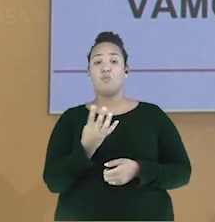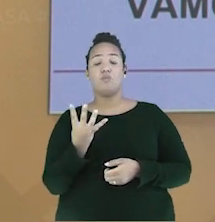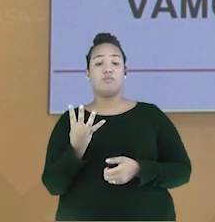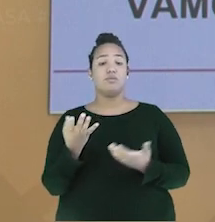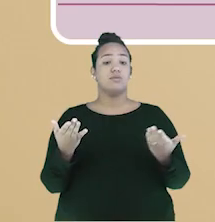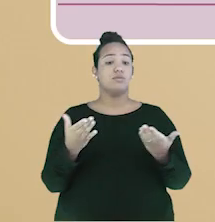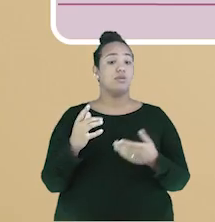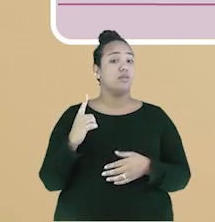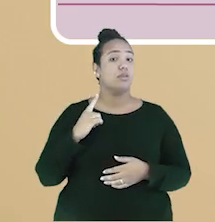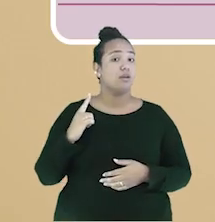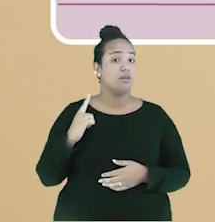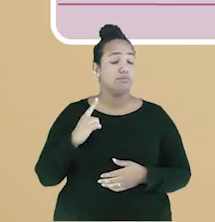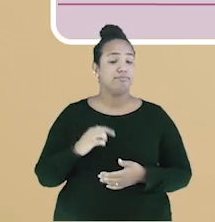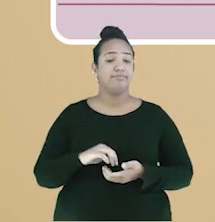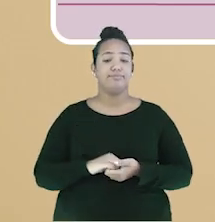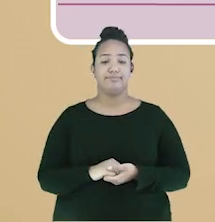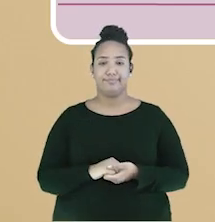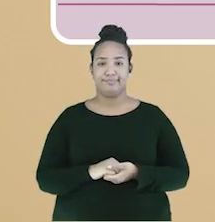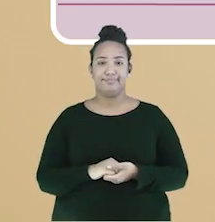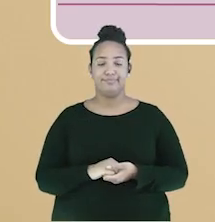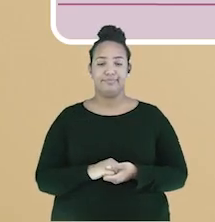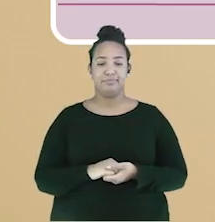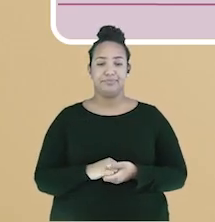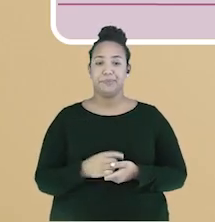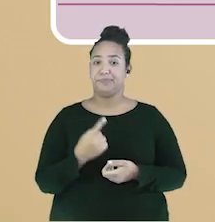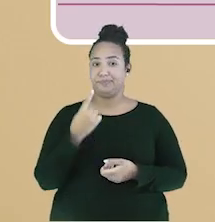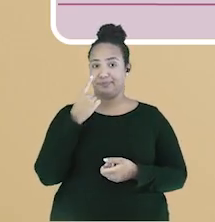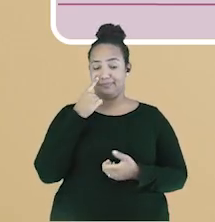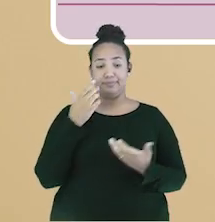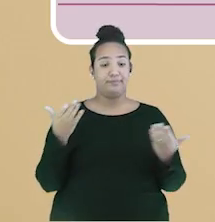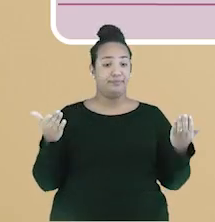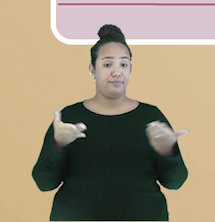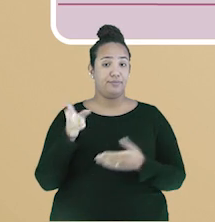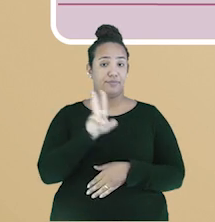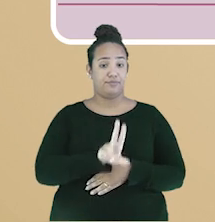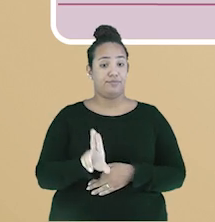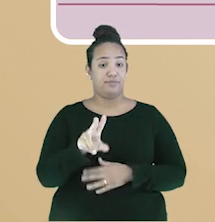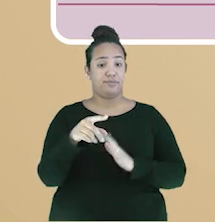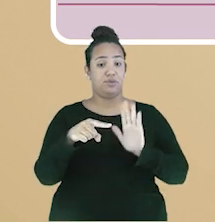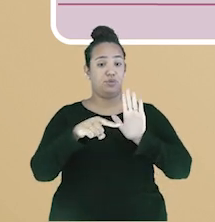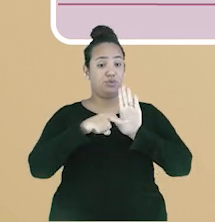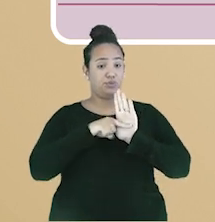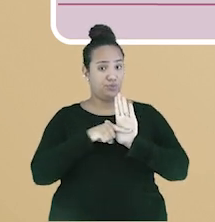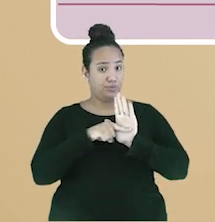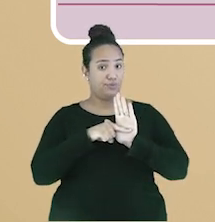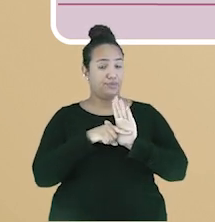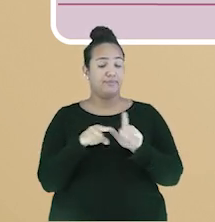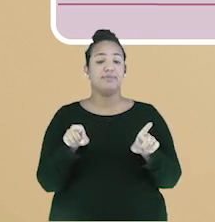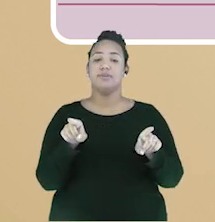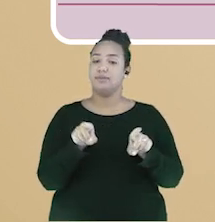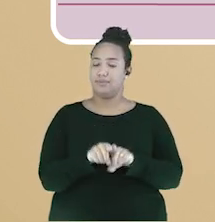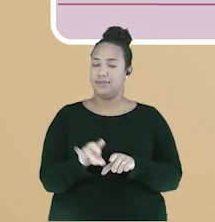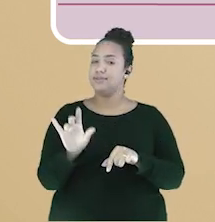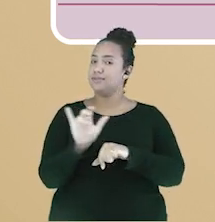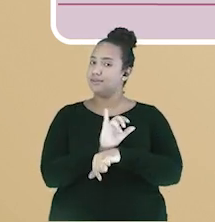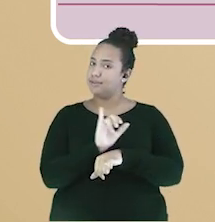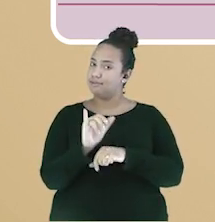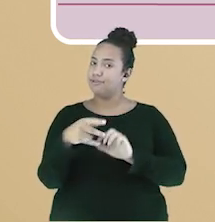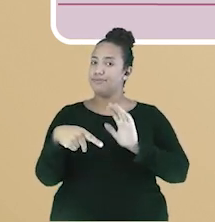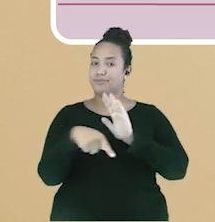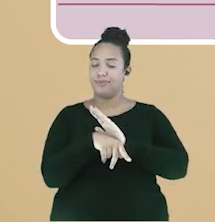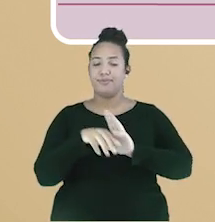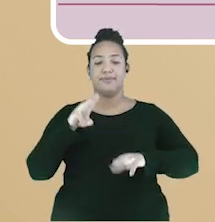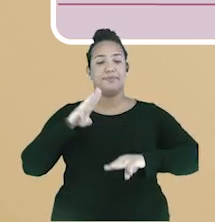mim? Aqui usamos a subtração, outra operação matemática muito importante.